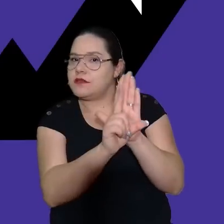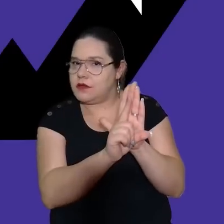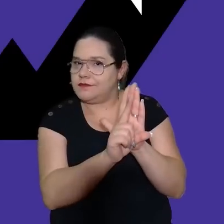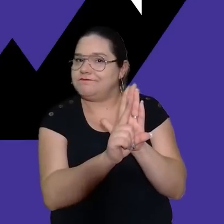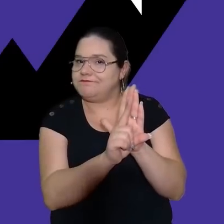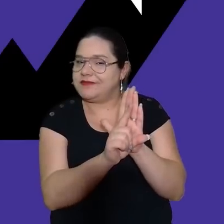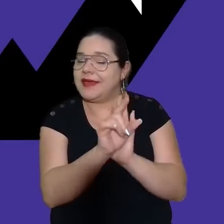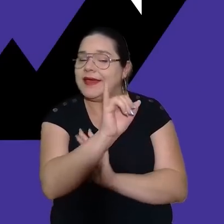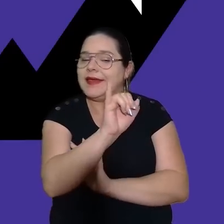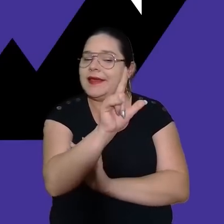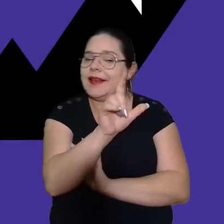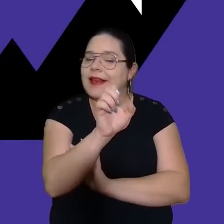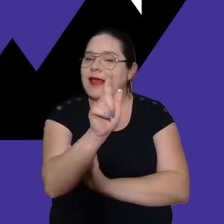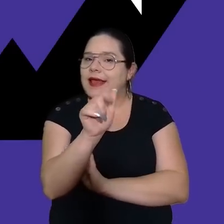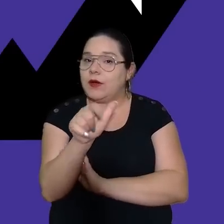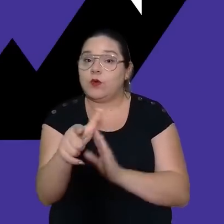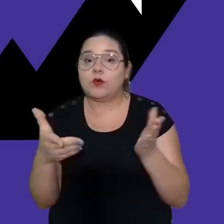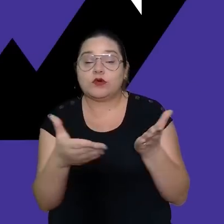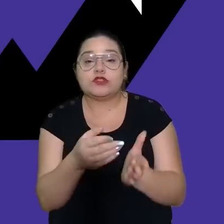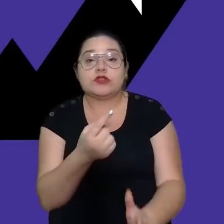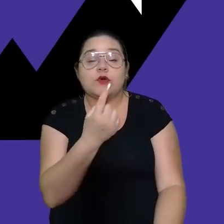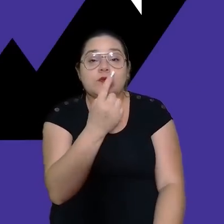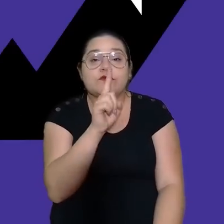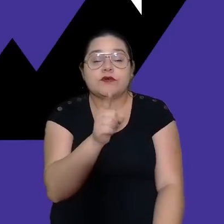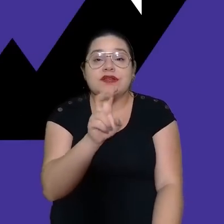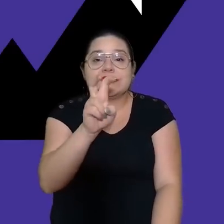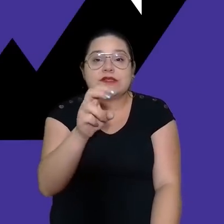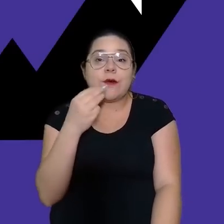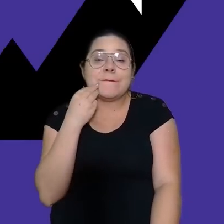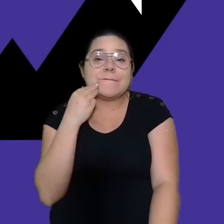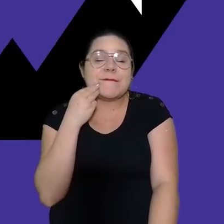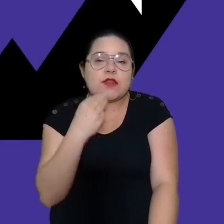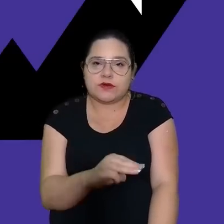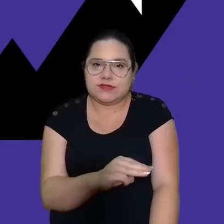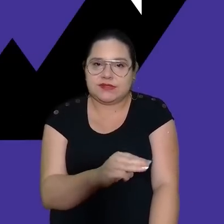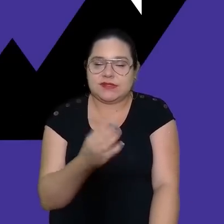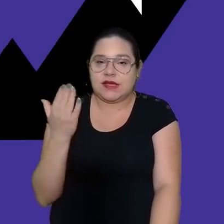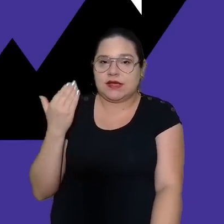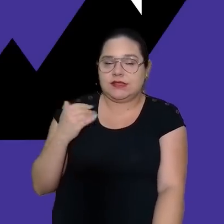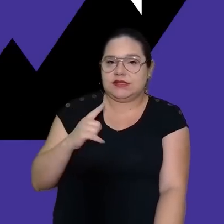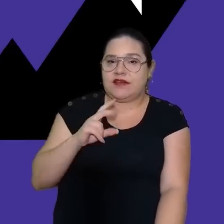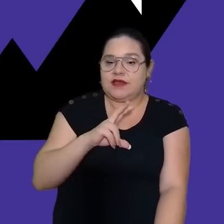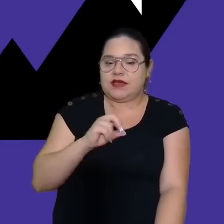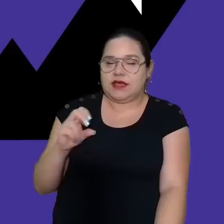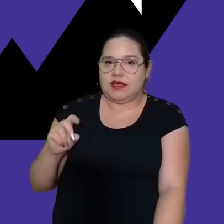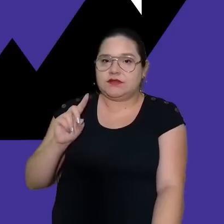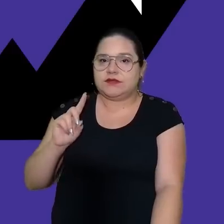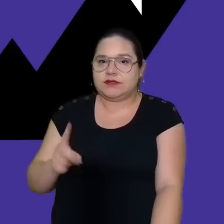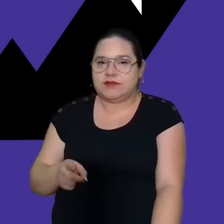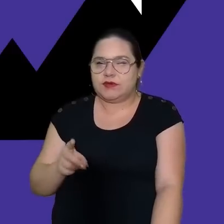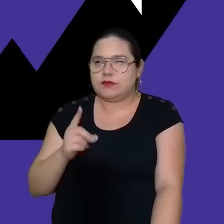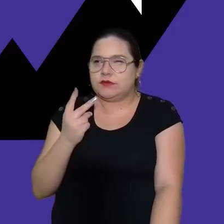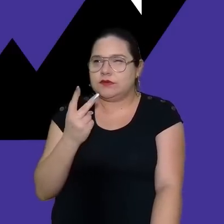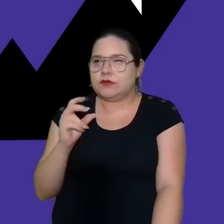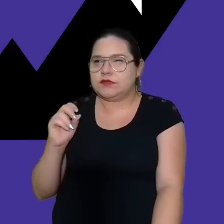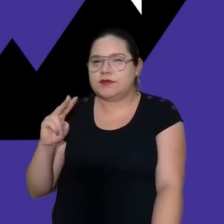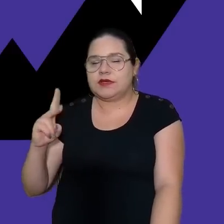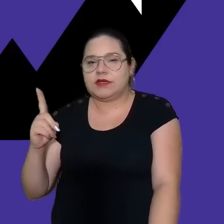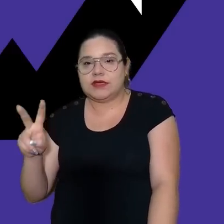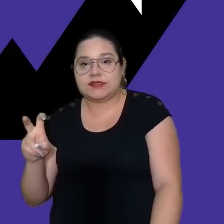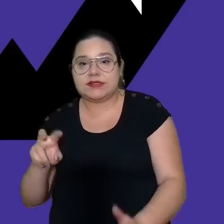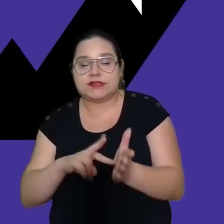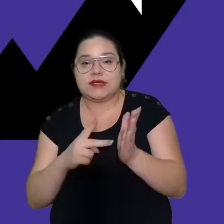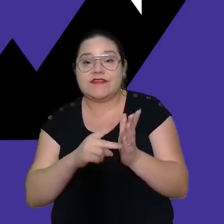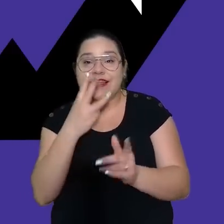a 1,5 milhão de hectares por ano, e estava em 500 mil hectares em 2015, né, portanto aumentou